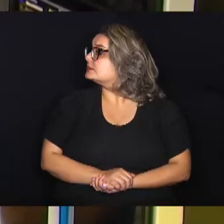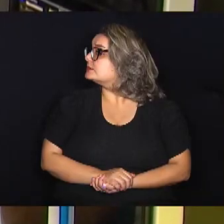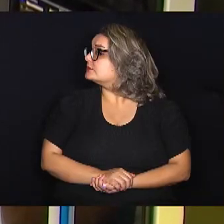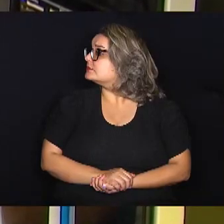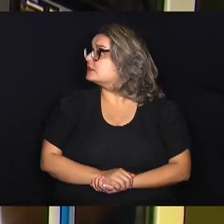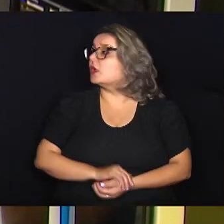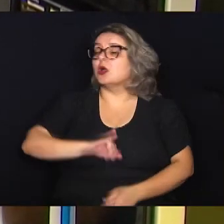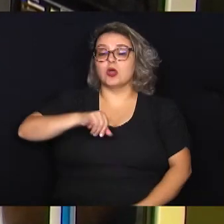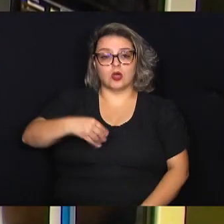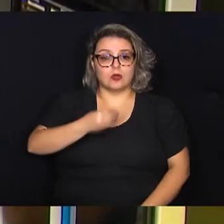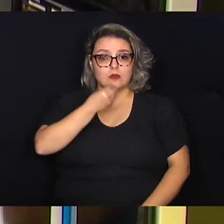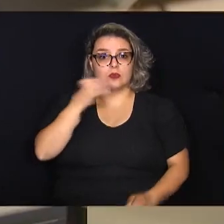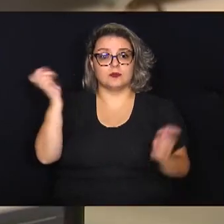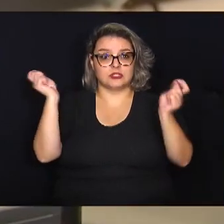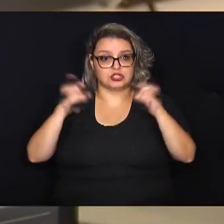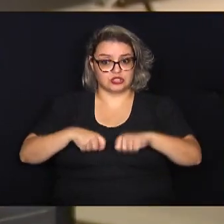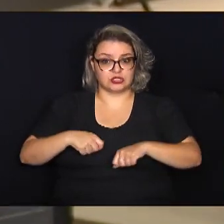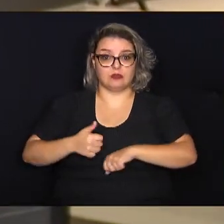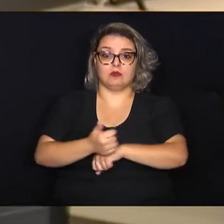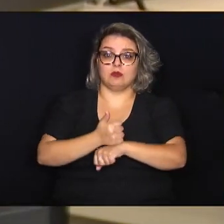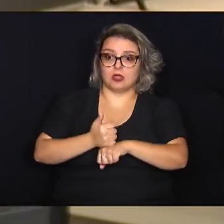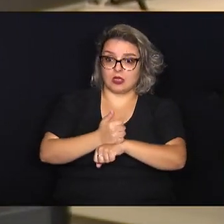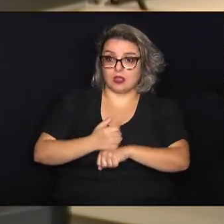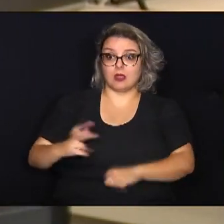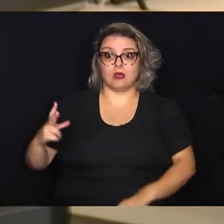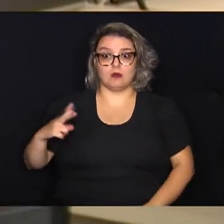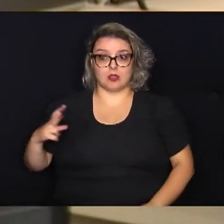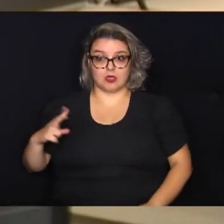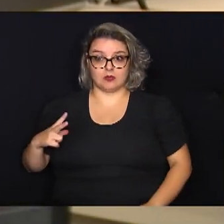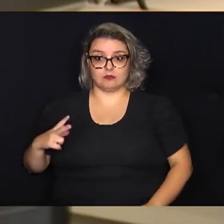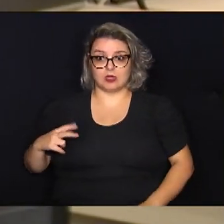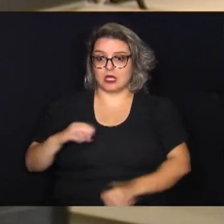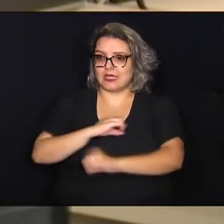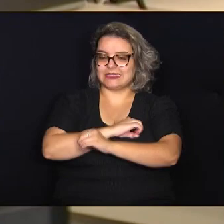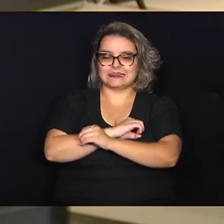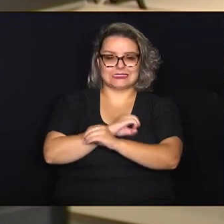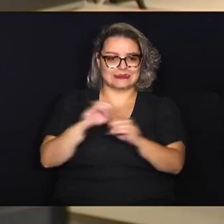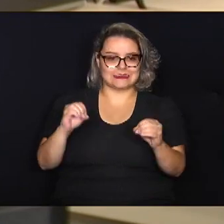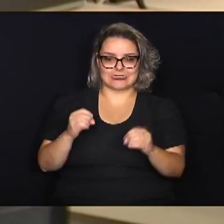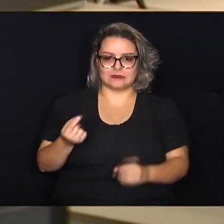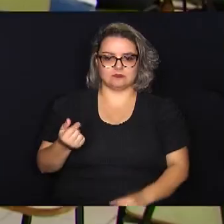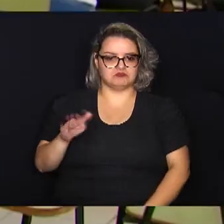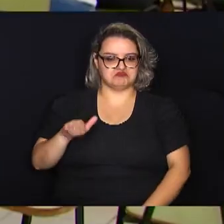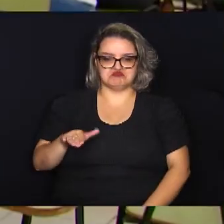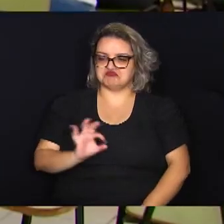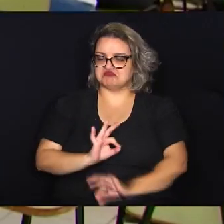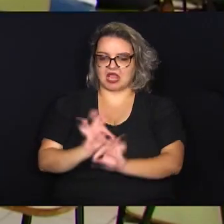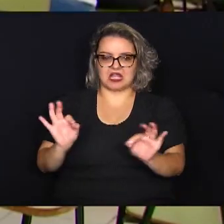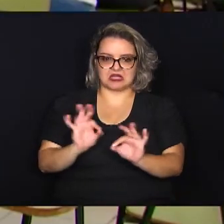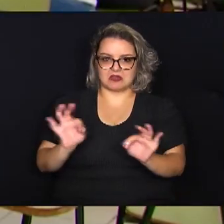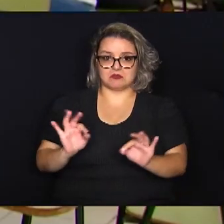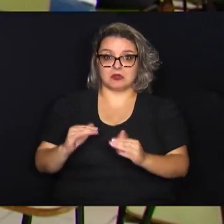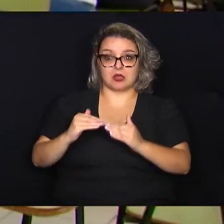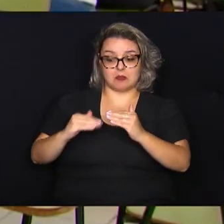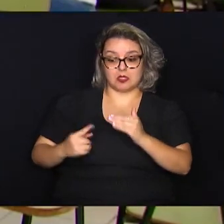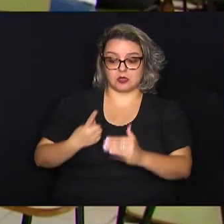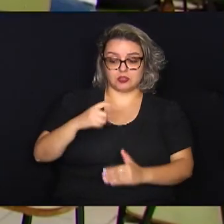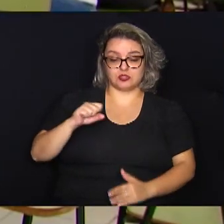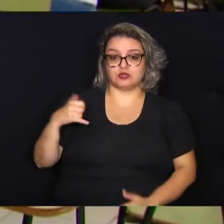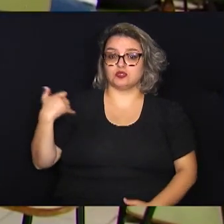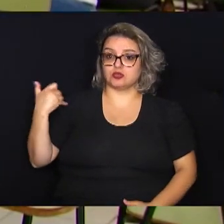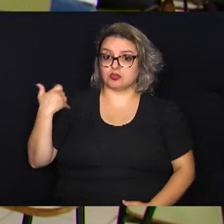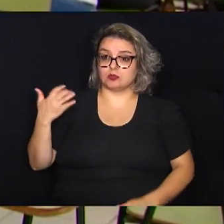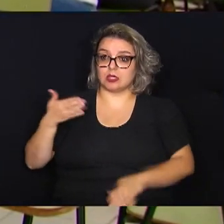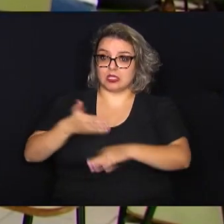Oportunidade de capacitação profissional e pessoal a custo zero para menores de 18 anos que pretendem ingressar no mercado